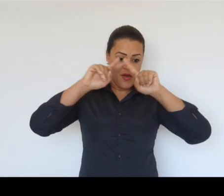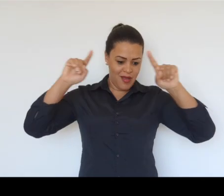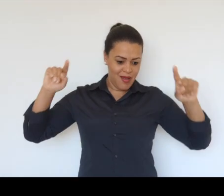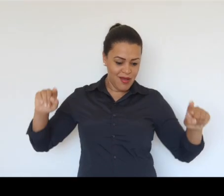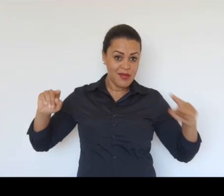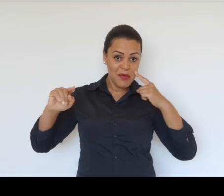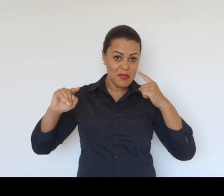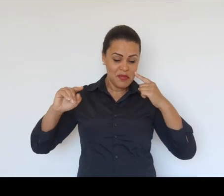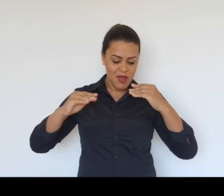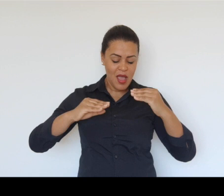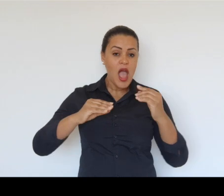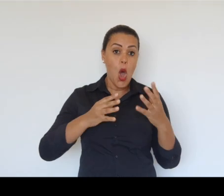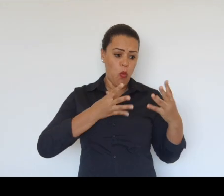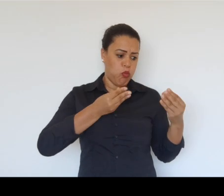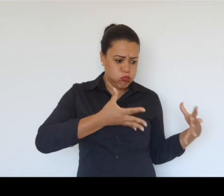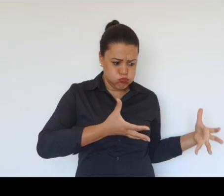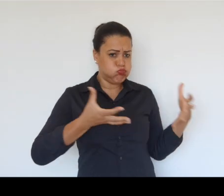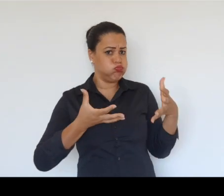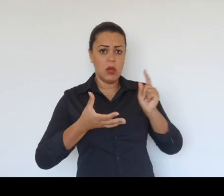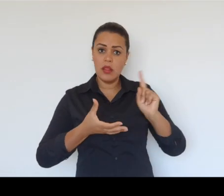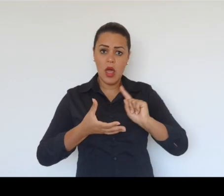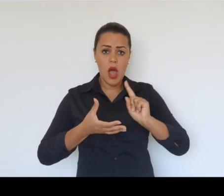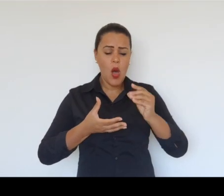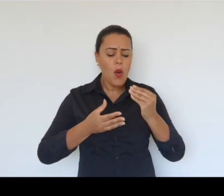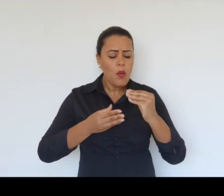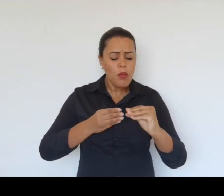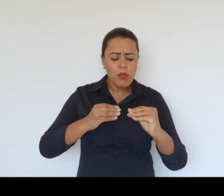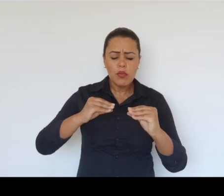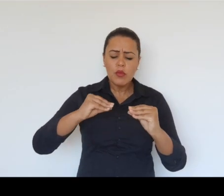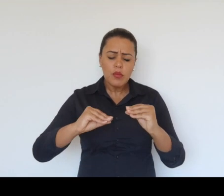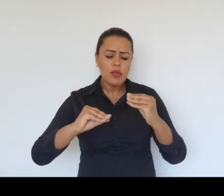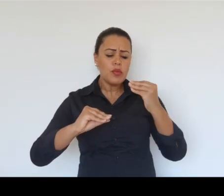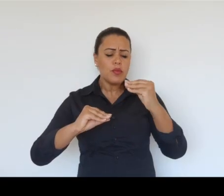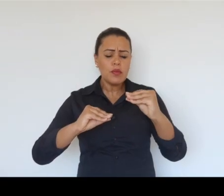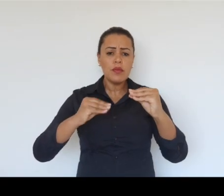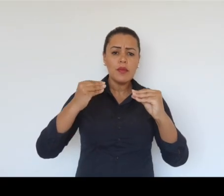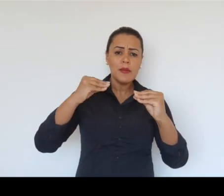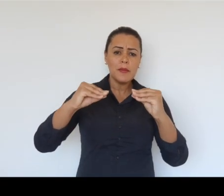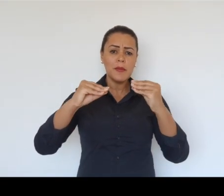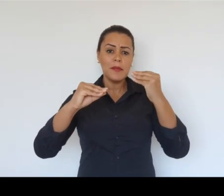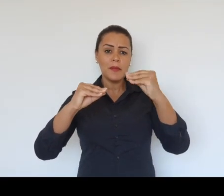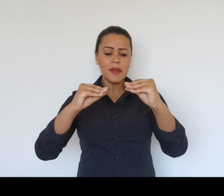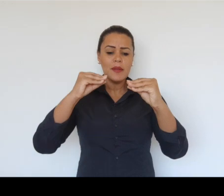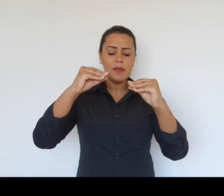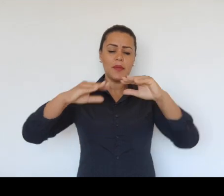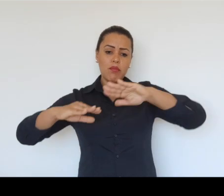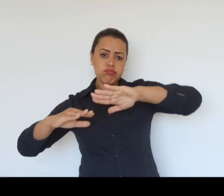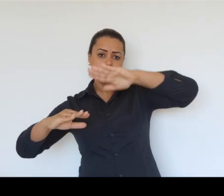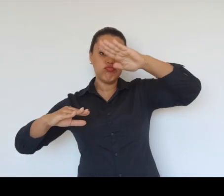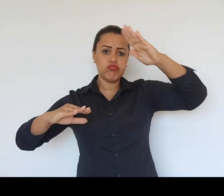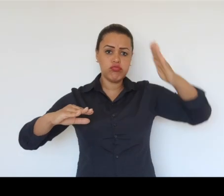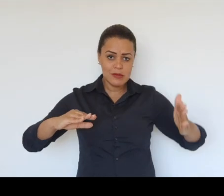era em grandes quantidades, em grandes pacotes que eram depositados, eram pequenas camadas.